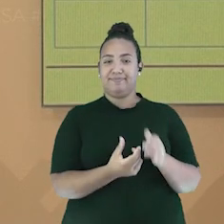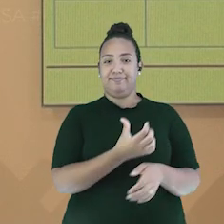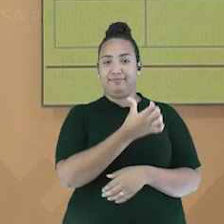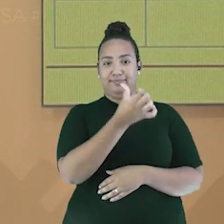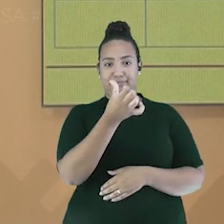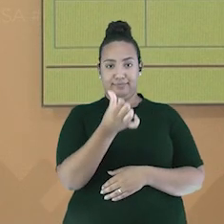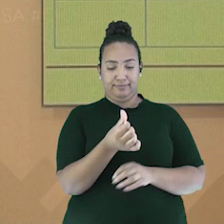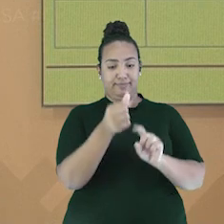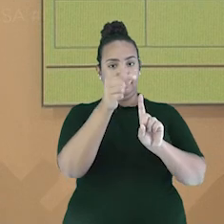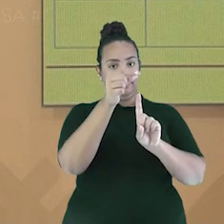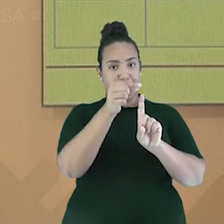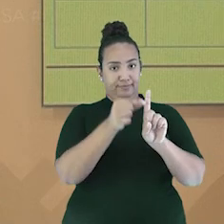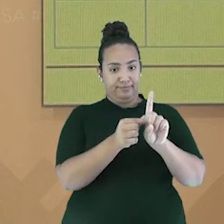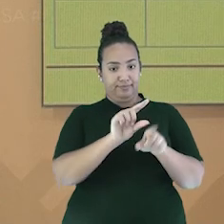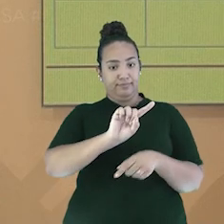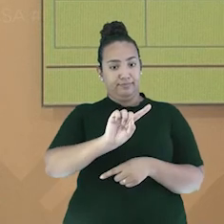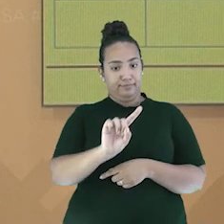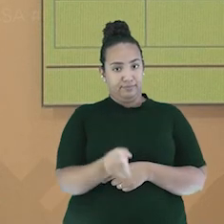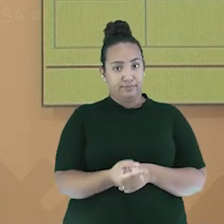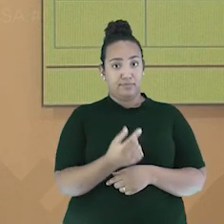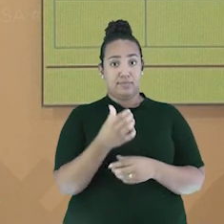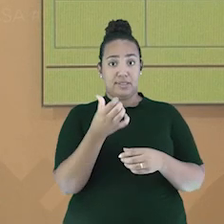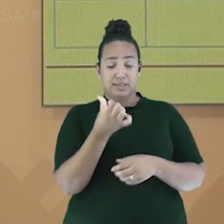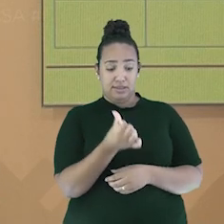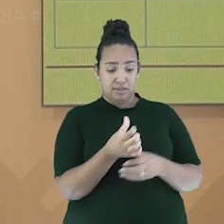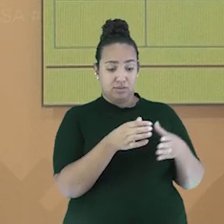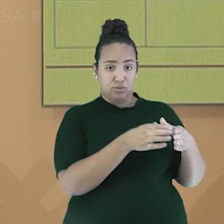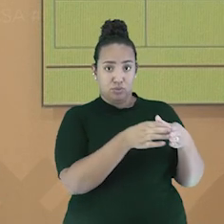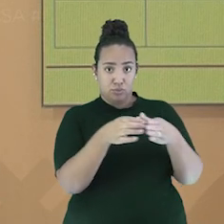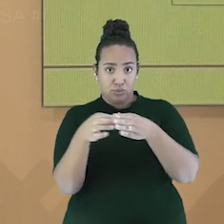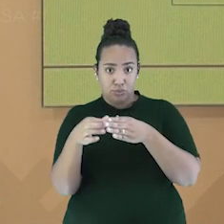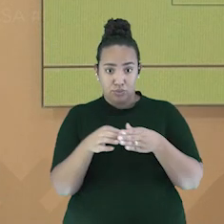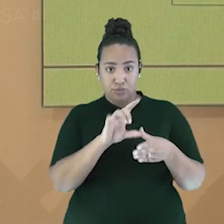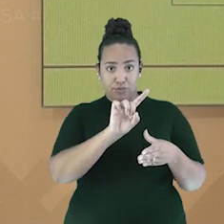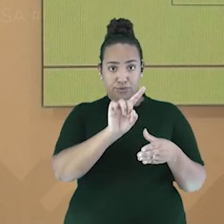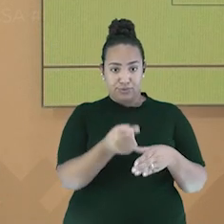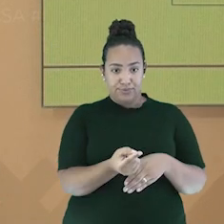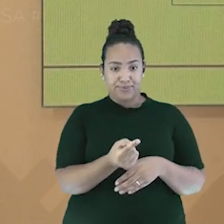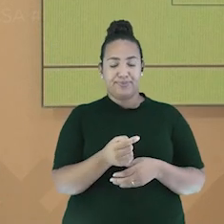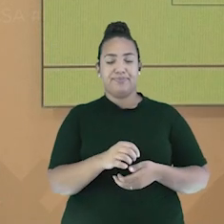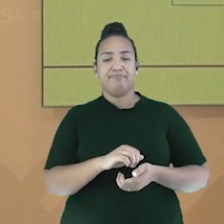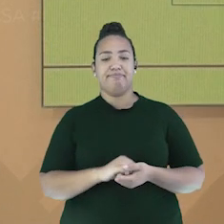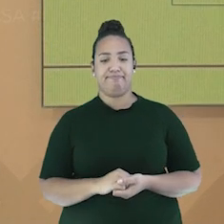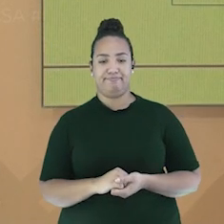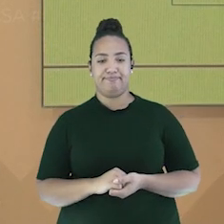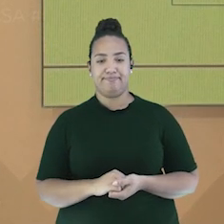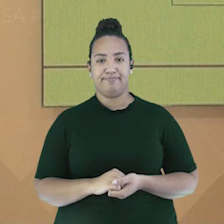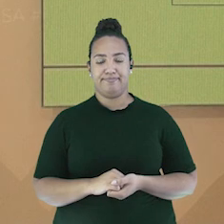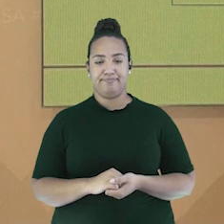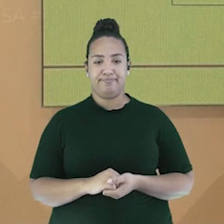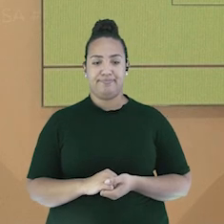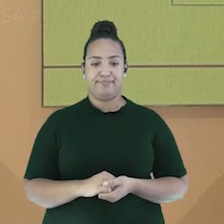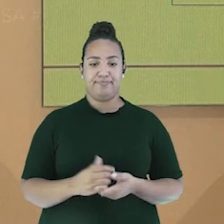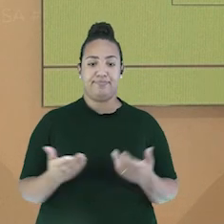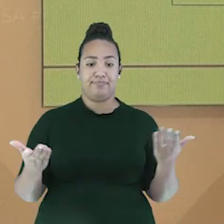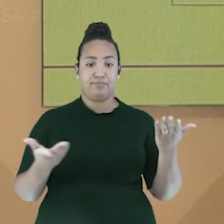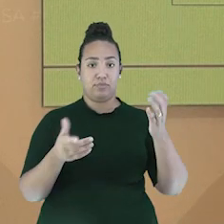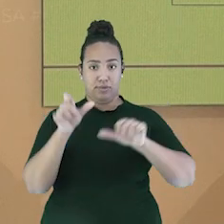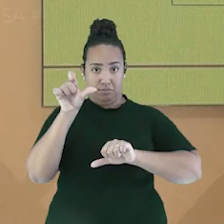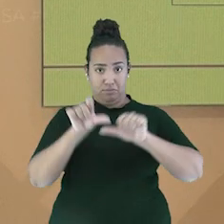de milhar seis grupos de mil ou 6 mil unidades então analisando